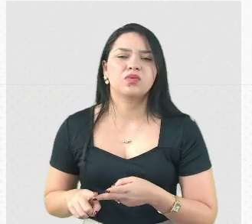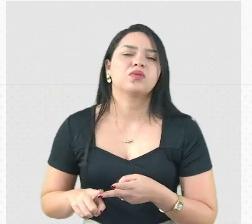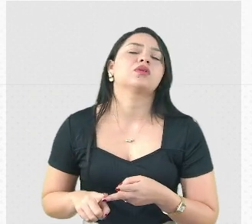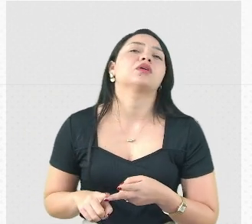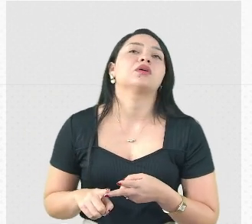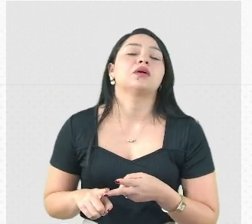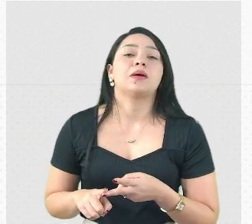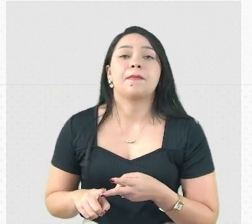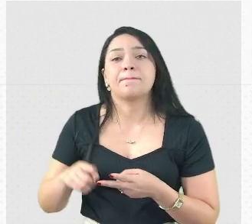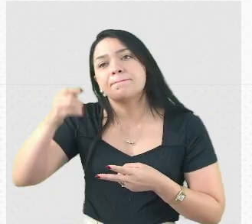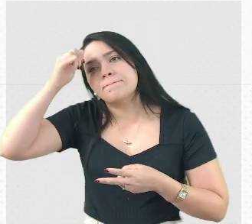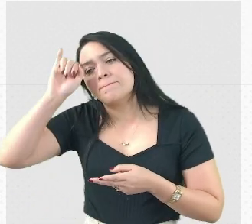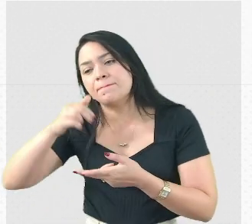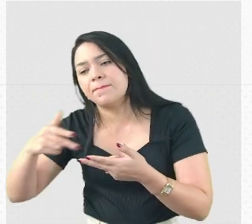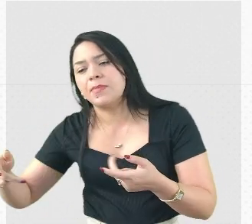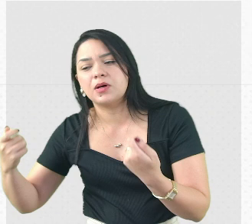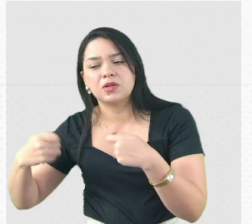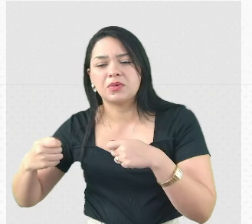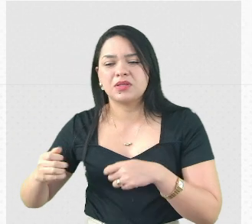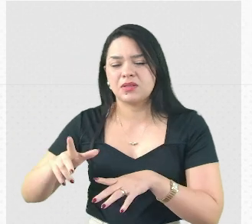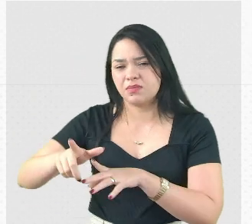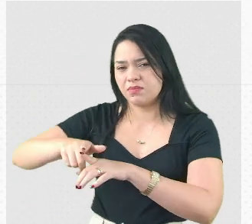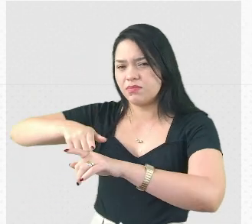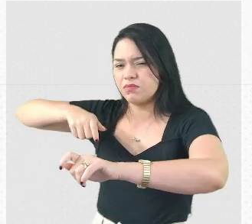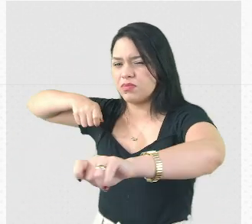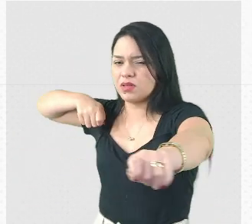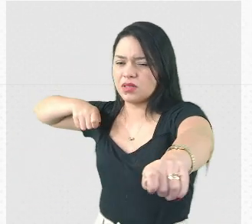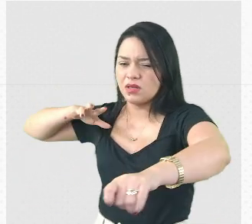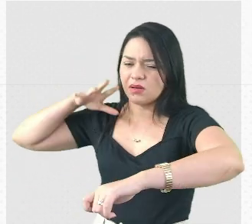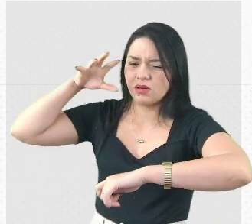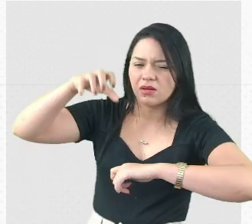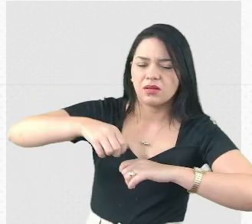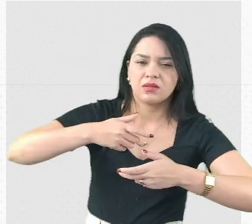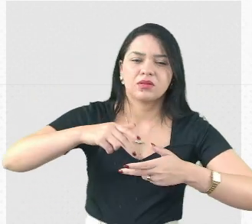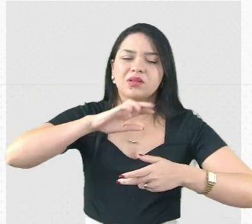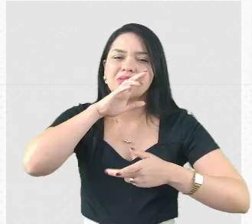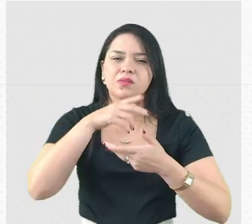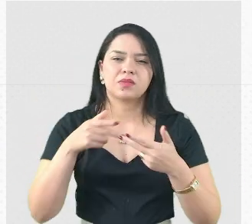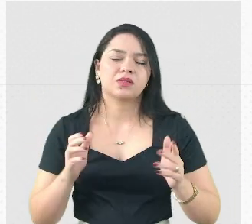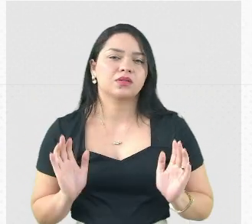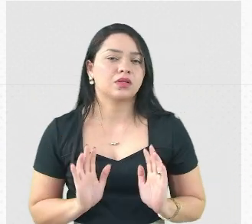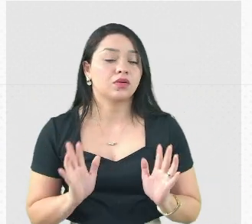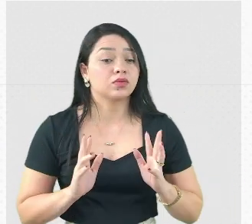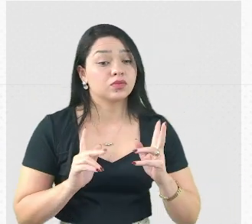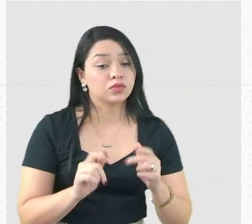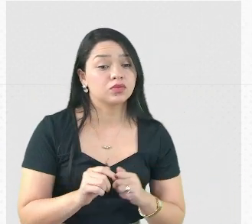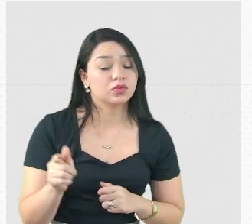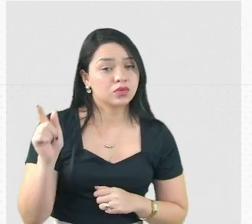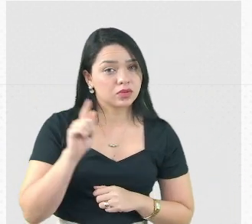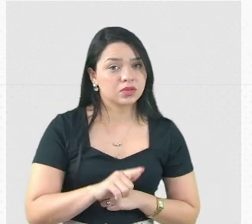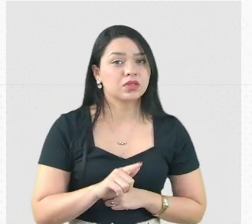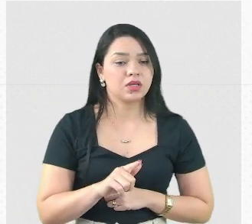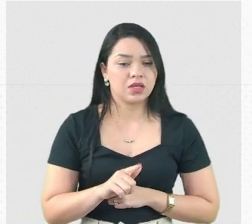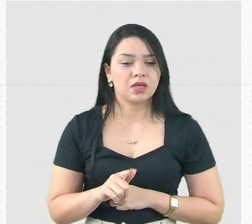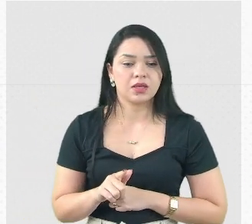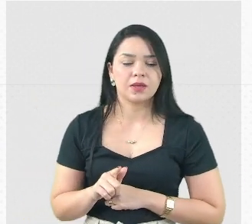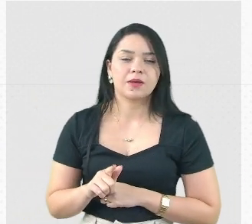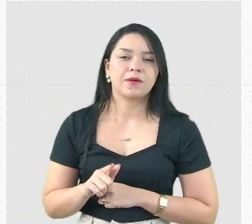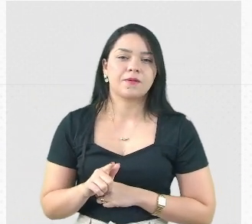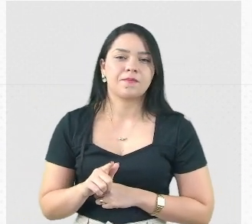pecuária, então ele não precisa caçar, ele não precisa ir atrás de alimento. Tudo isso a gente consegue adquirir de forma